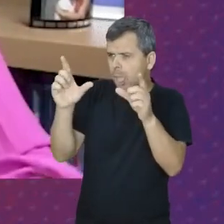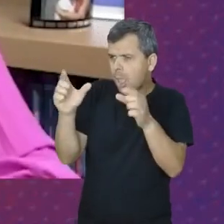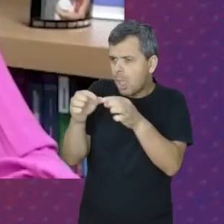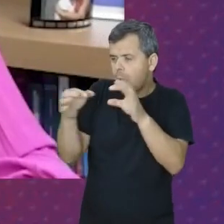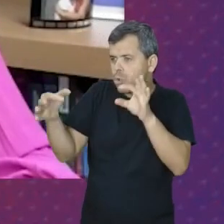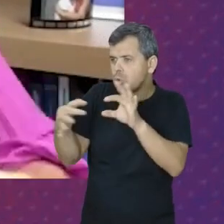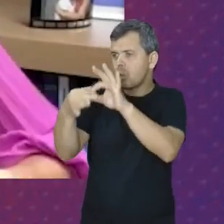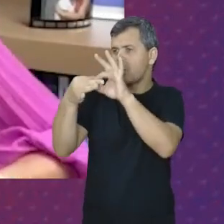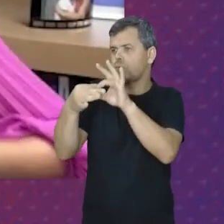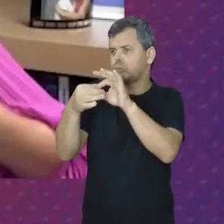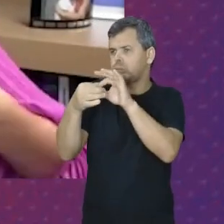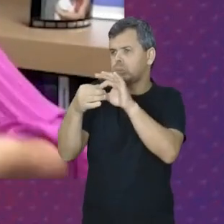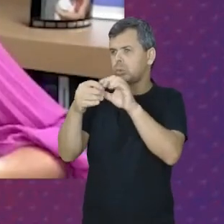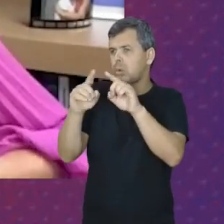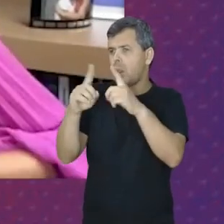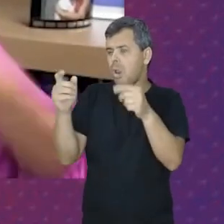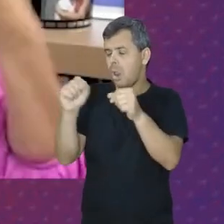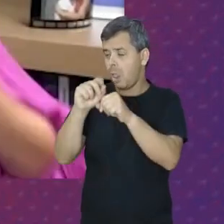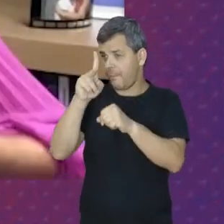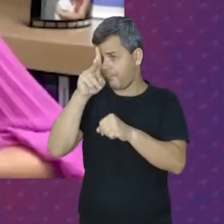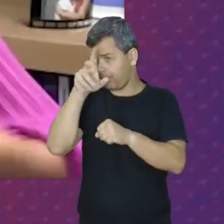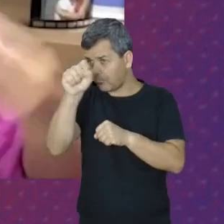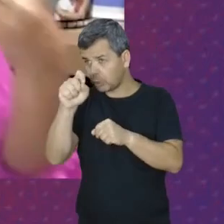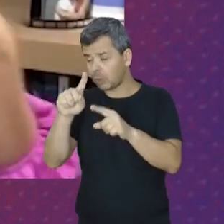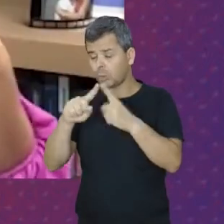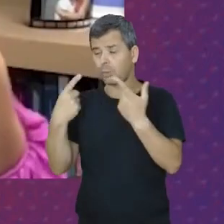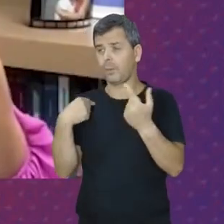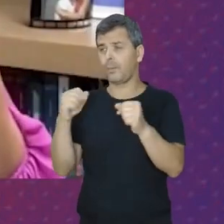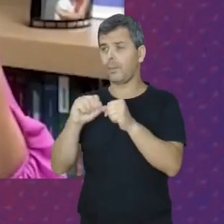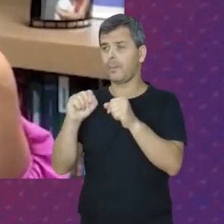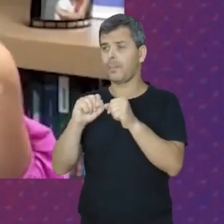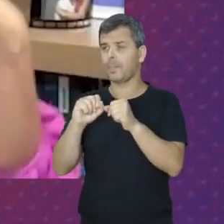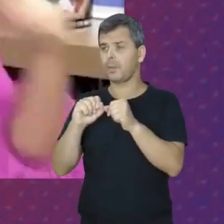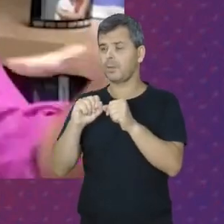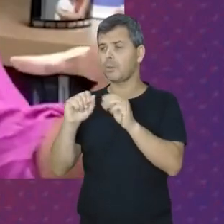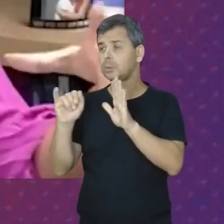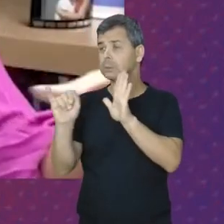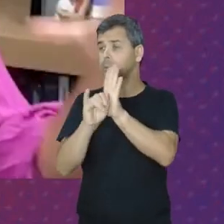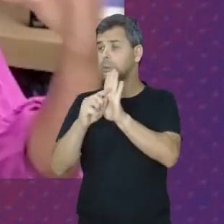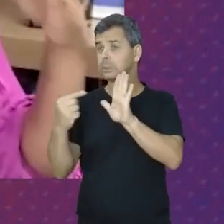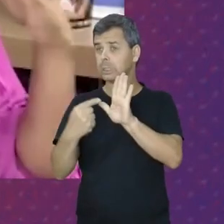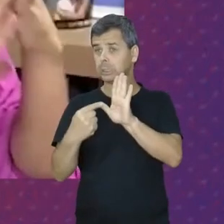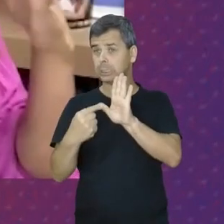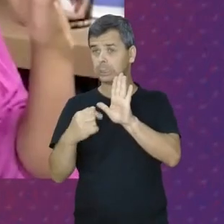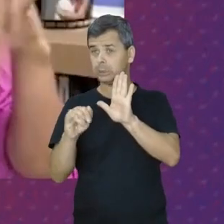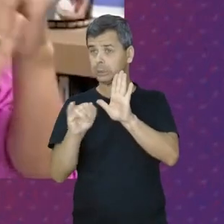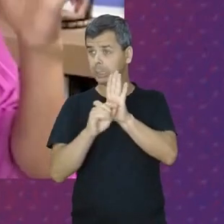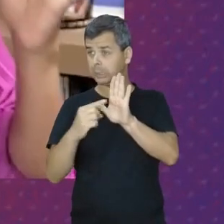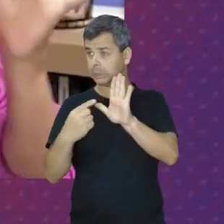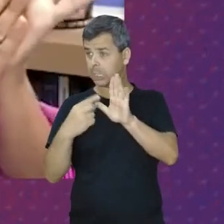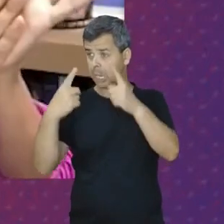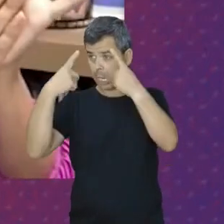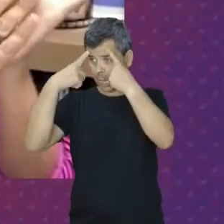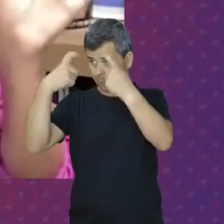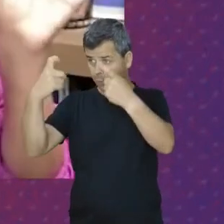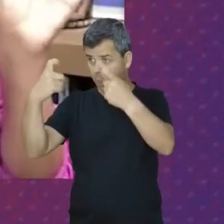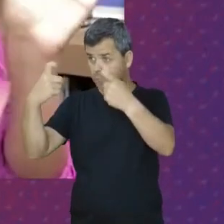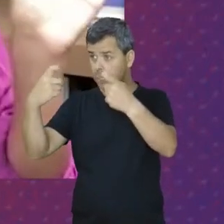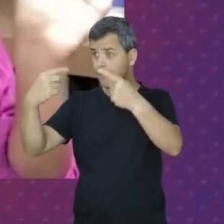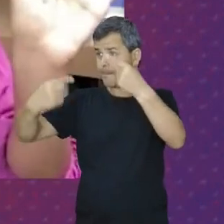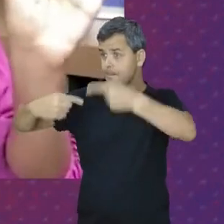nossa exclusão, ela é forte quando se fala de identidade. Opa, então violência